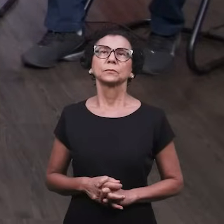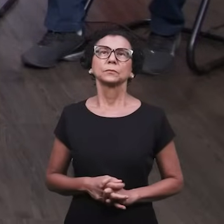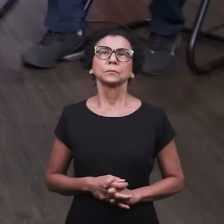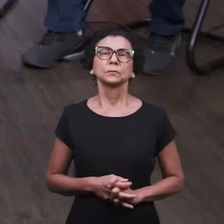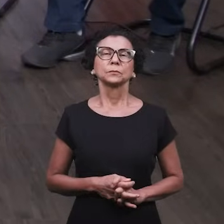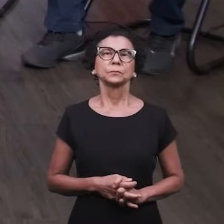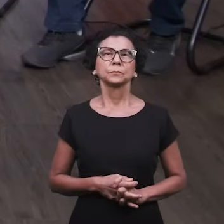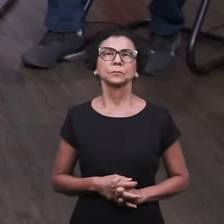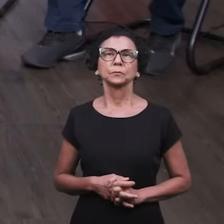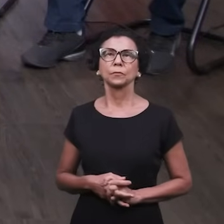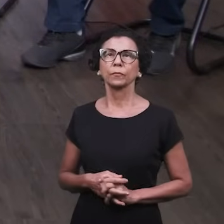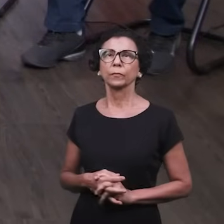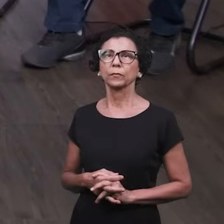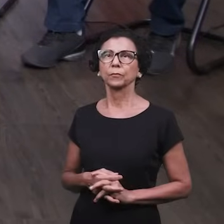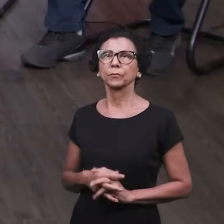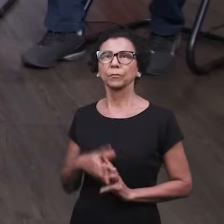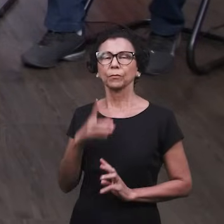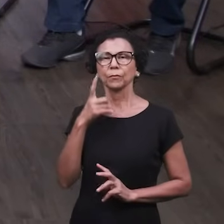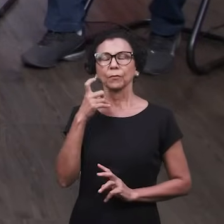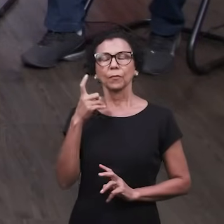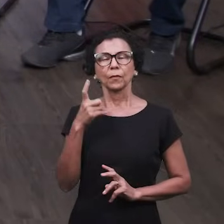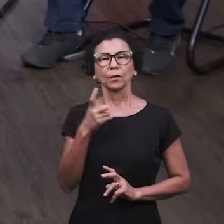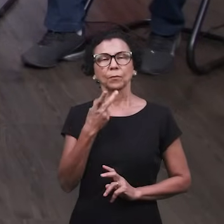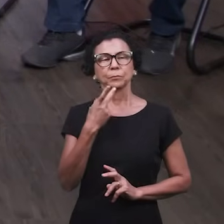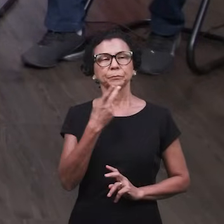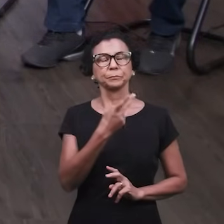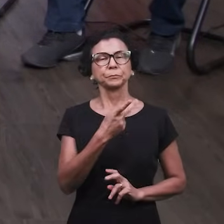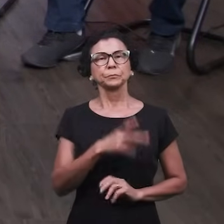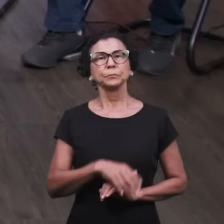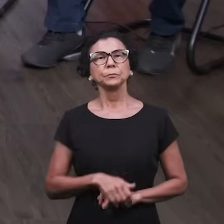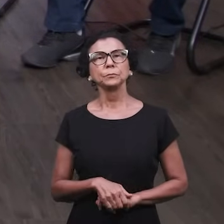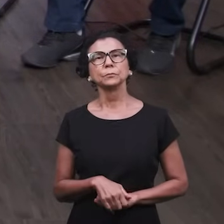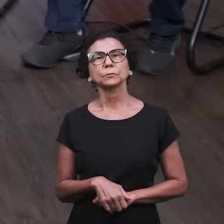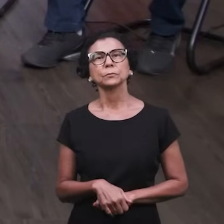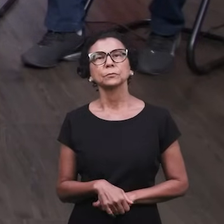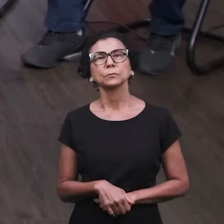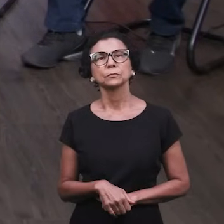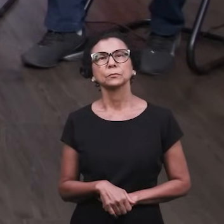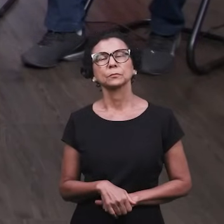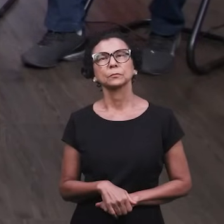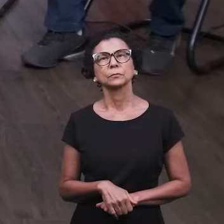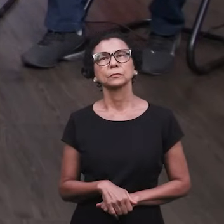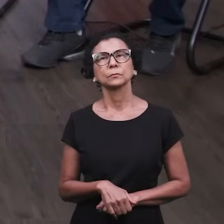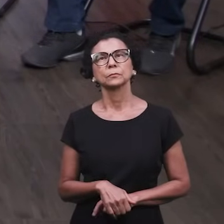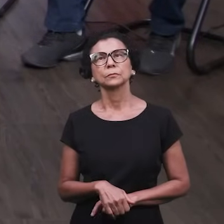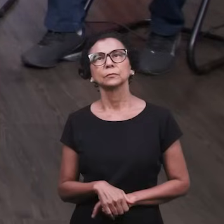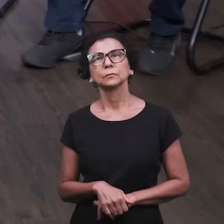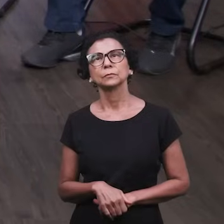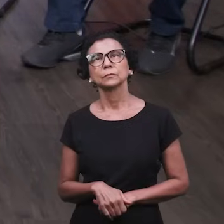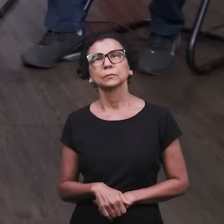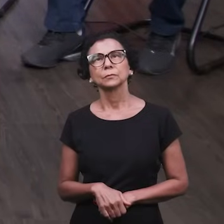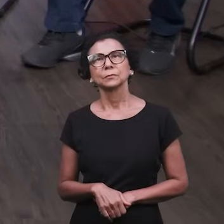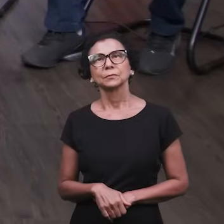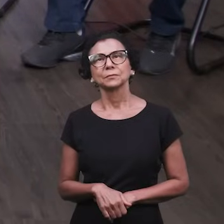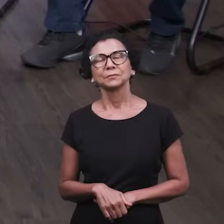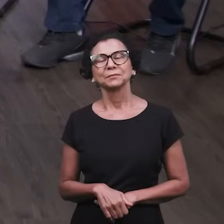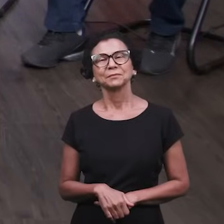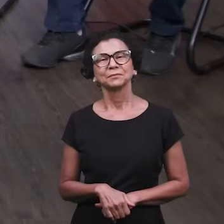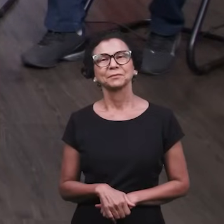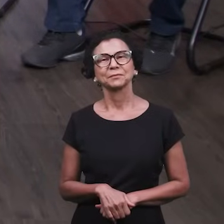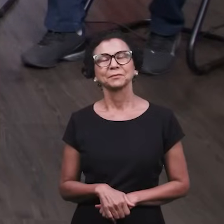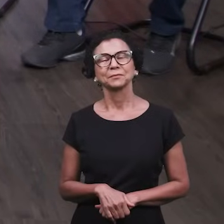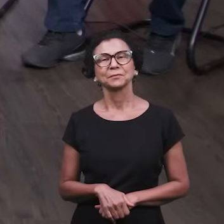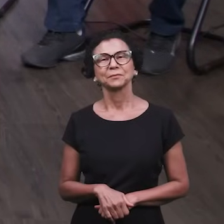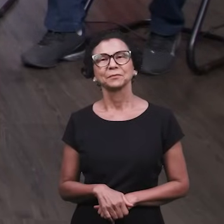Elias. Interessante que ele está falando ali, que normalmente é assim, né, na